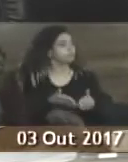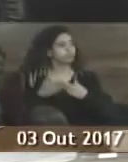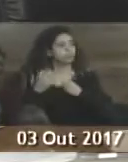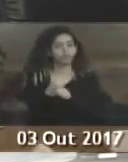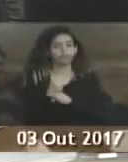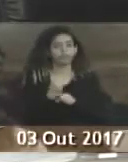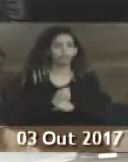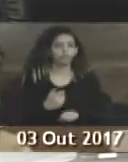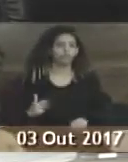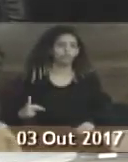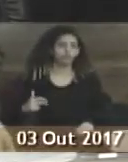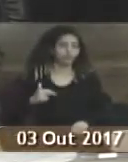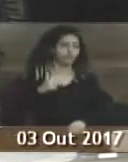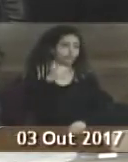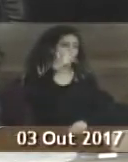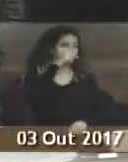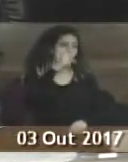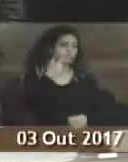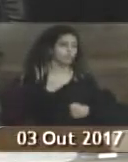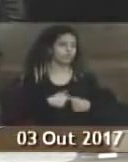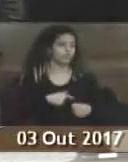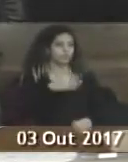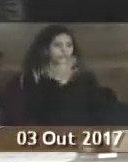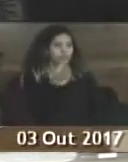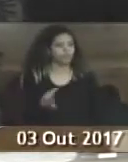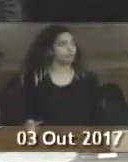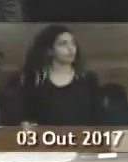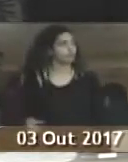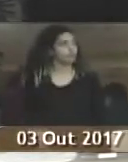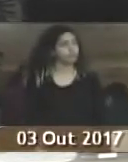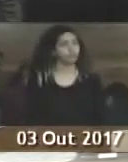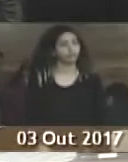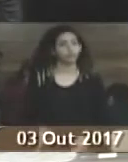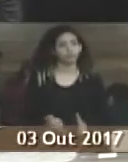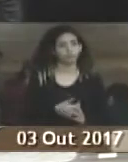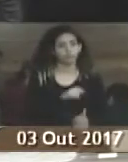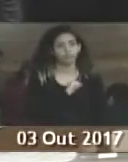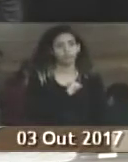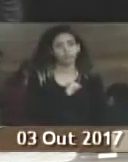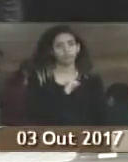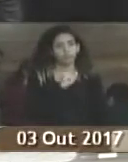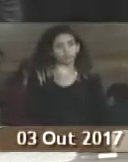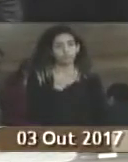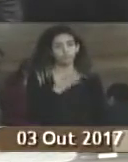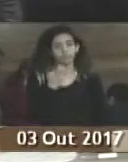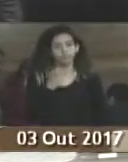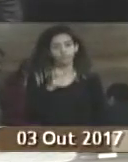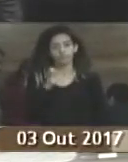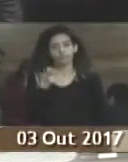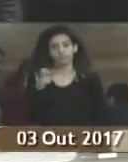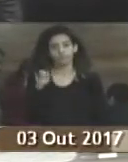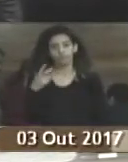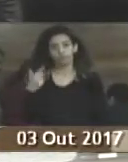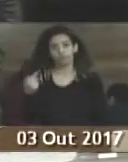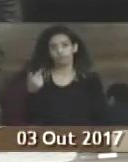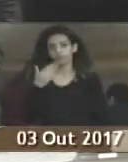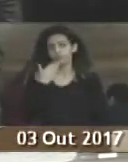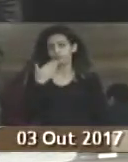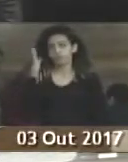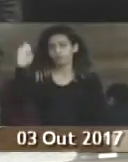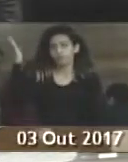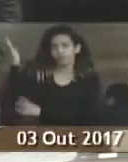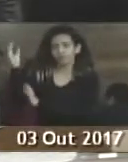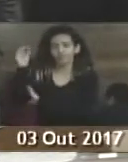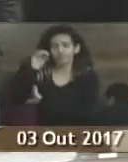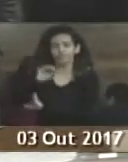para interligação na Rua da Paz, à Rua Cunhambebe, no Frade. Indicação número 4550/17, indicando ao prefeito a remoção do poste número